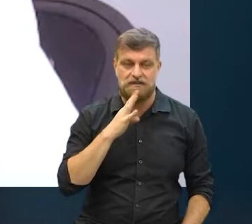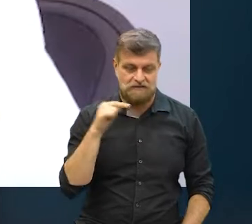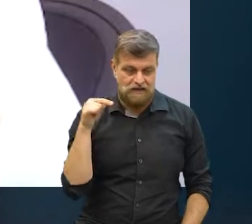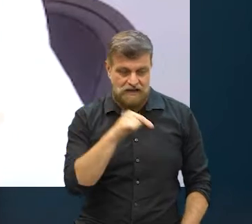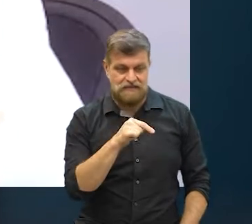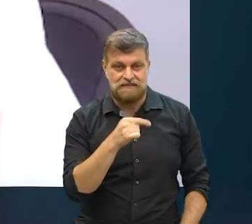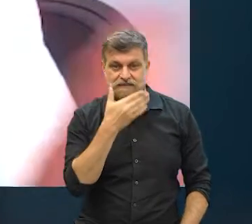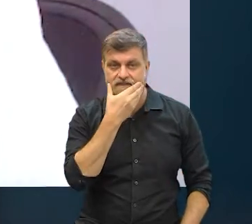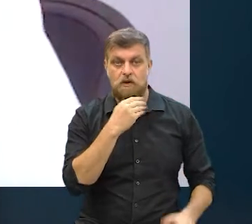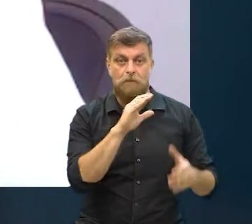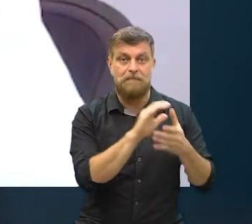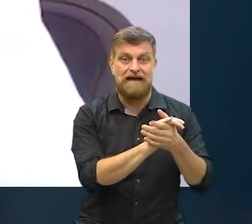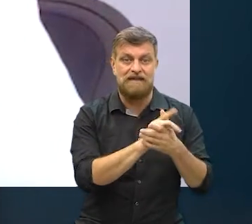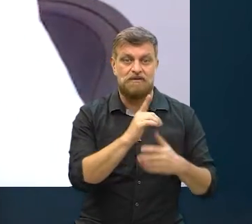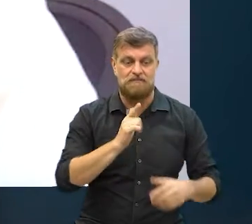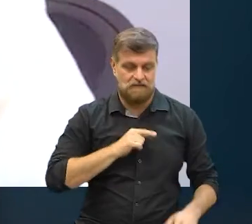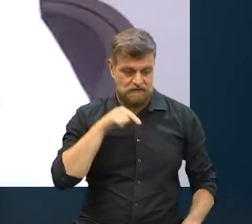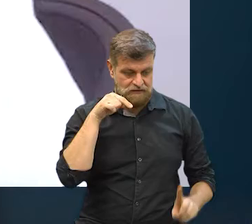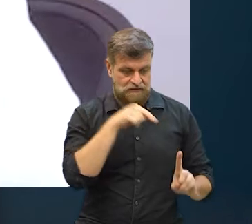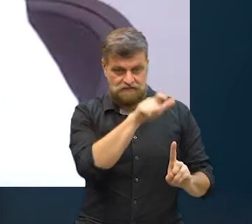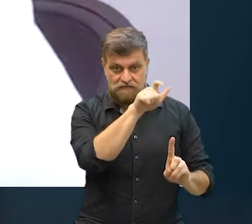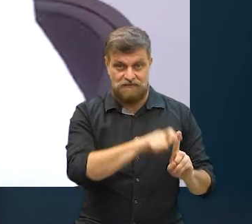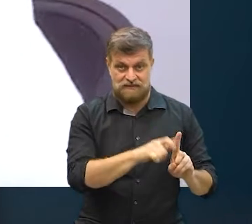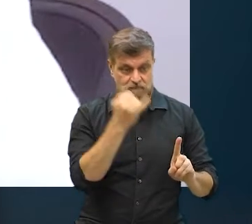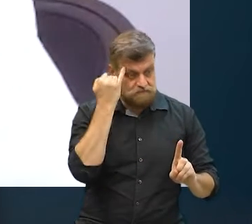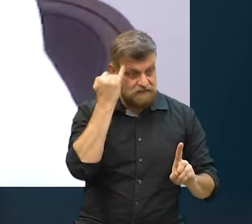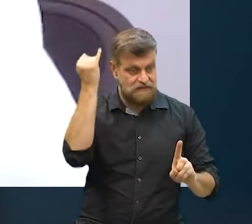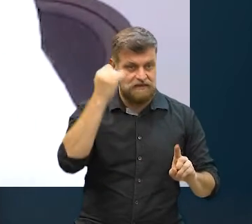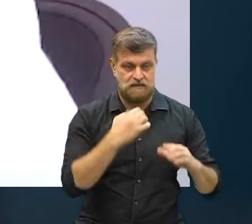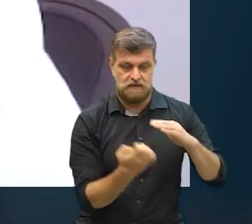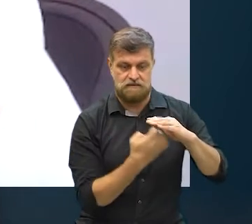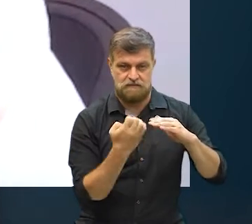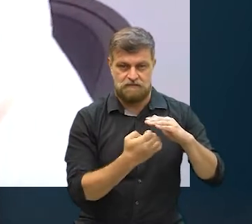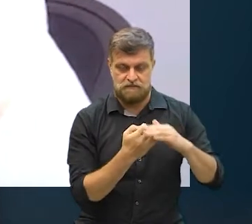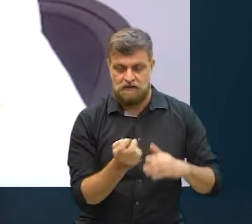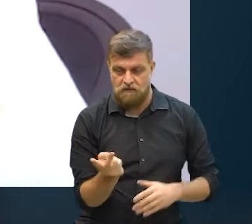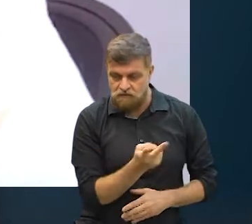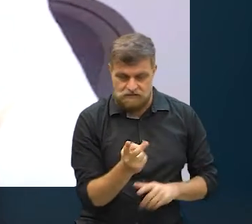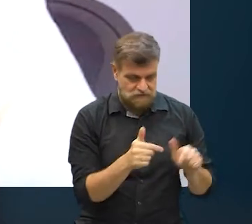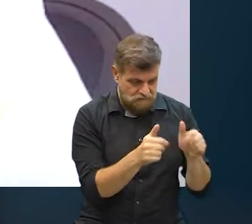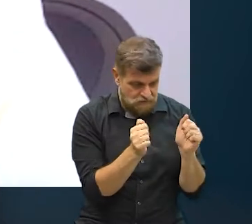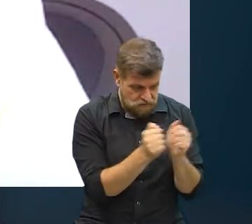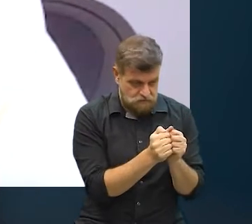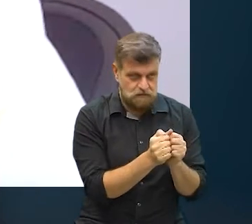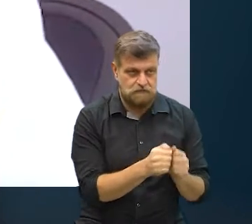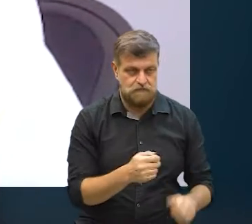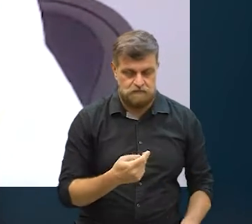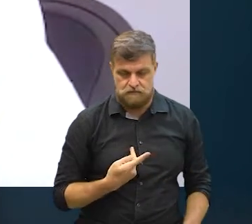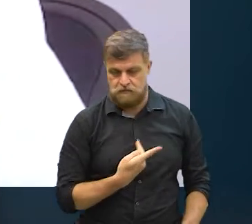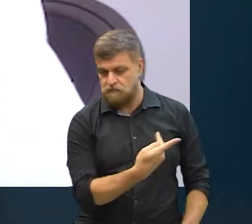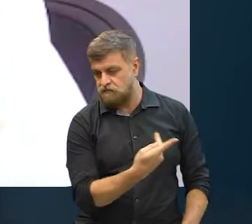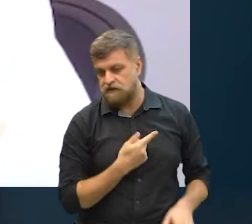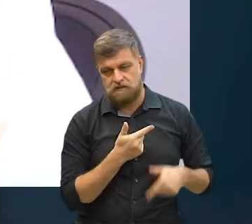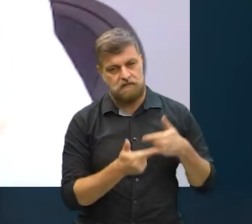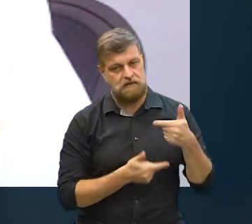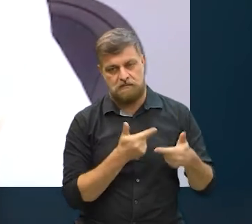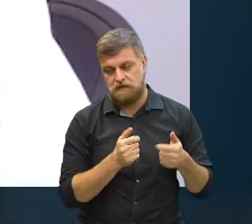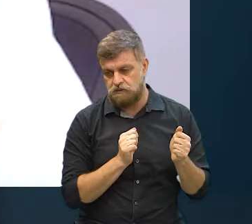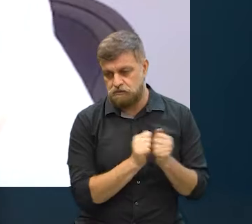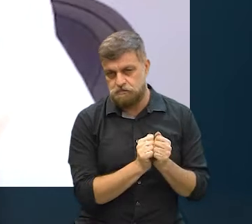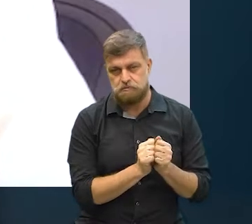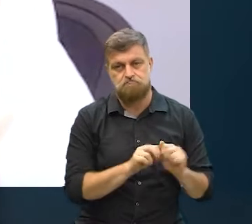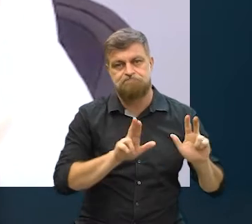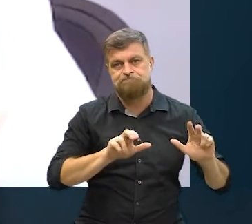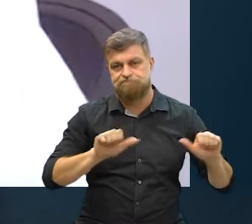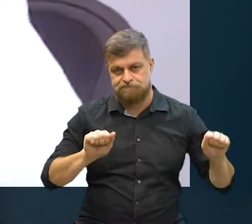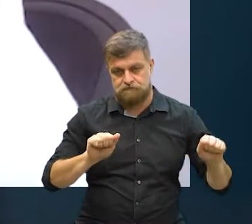e teu marido tem essa visão empreendedora. Eu acredito que vai dar super certo vocês 2 trabalhando junto". Até então a gente nunca tinha trabalhado